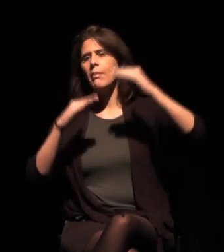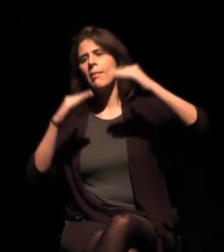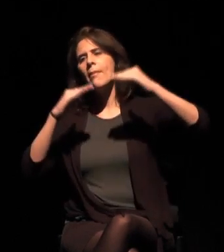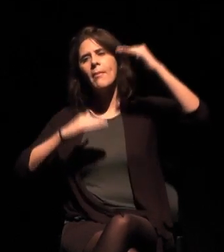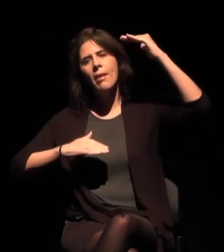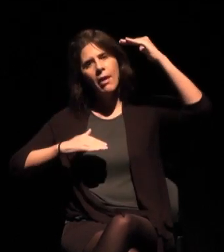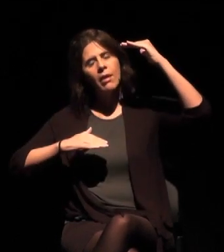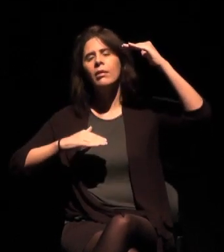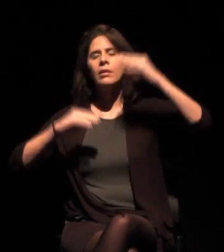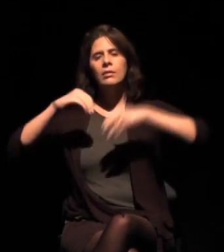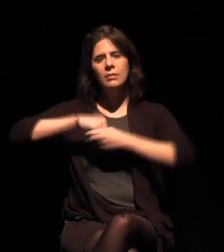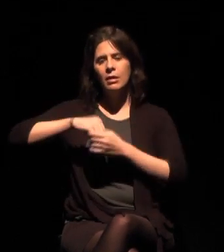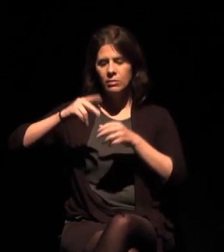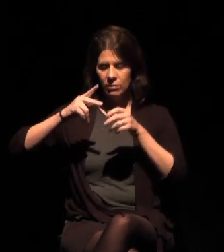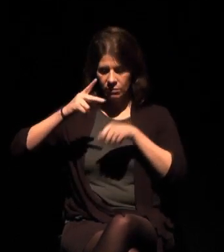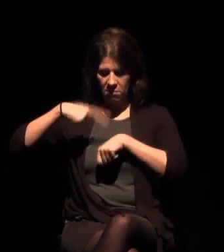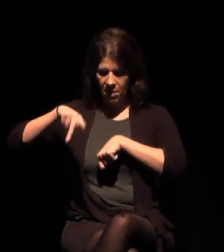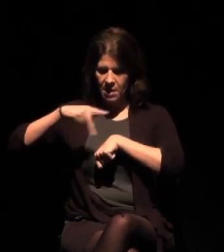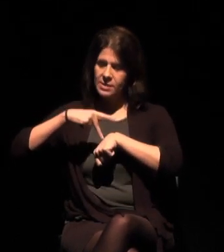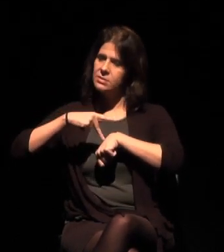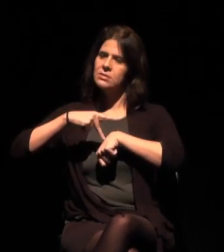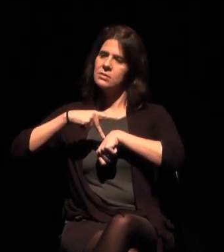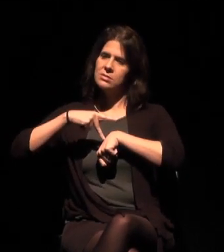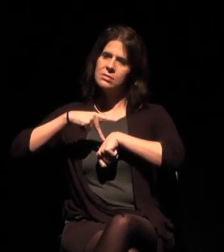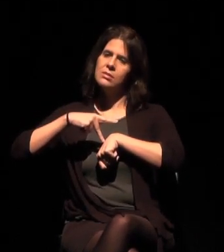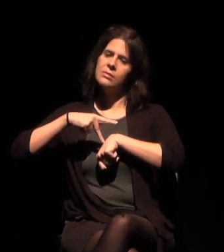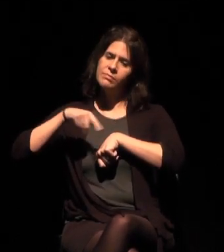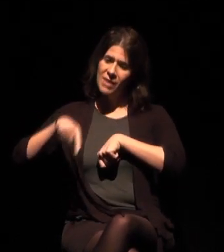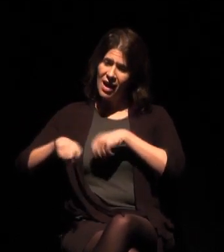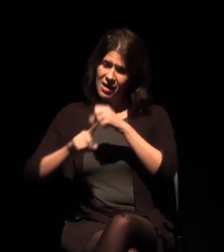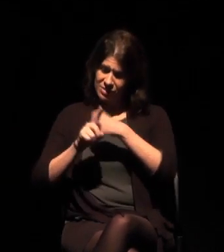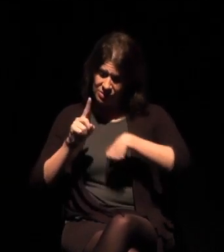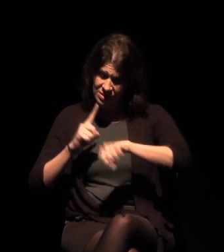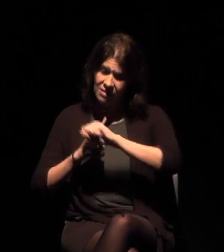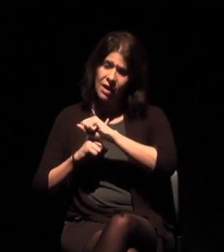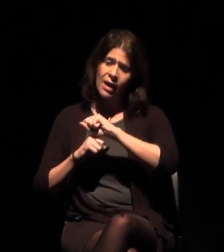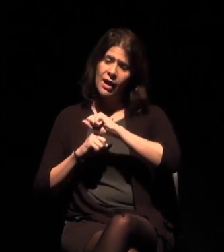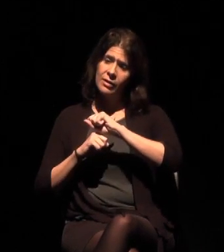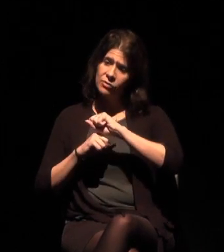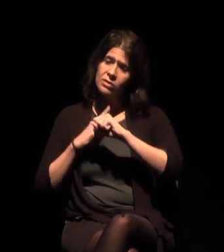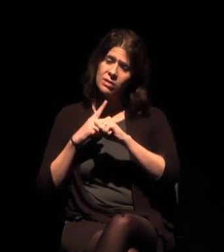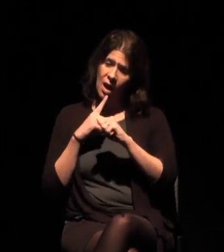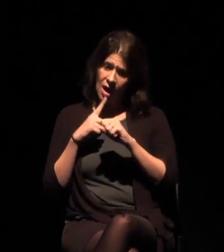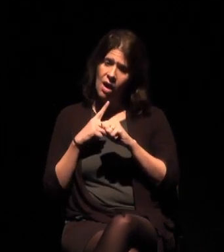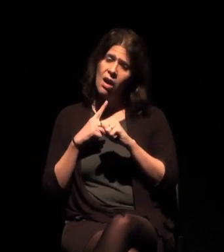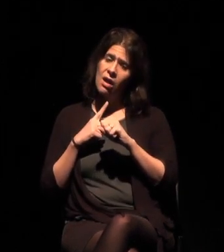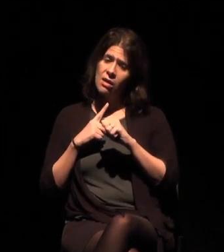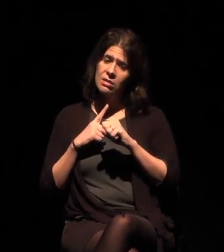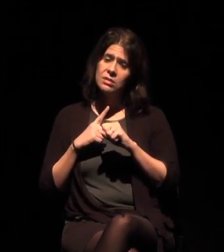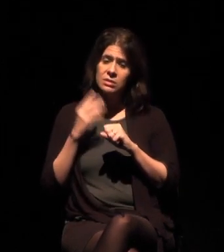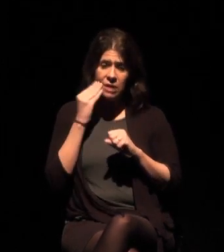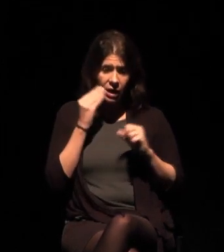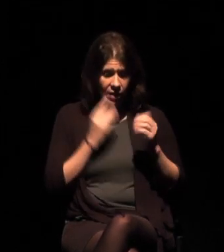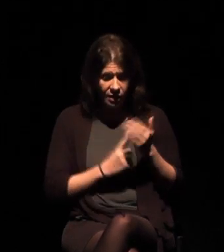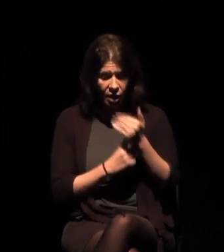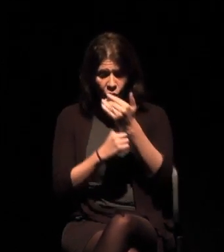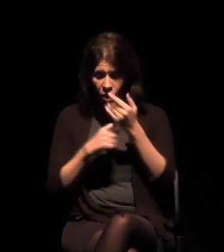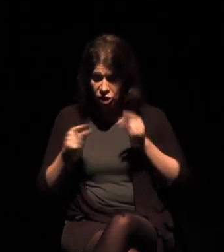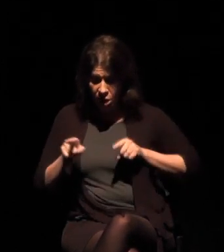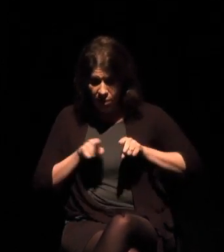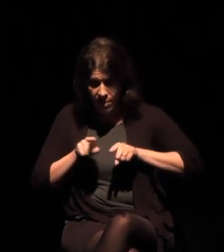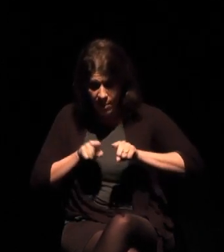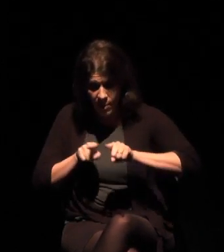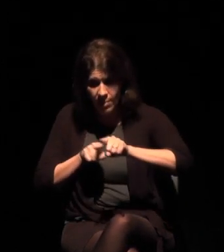nestas nas sociedades que estão claramente a concorrer pelos avanços tecnológicos é uma